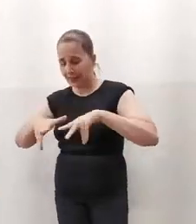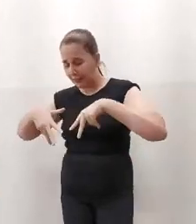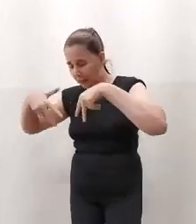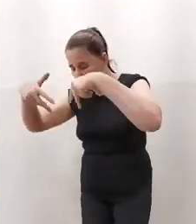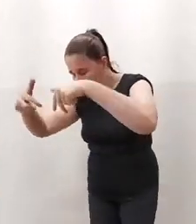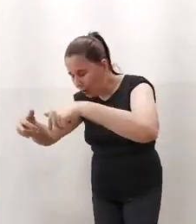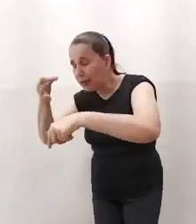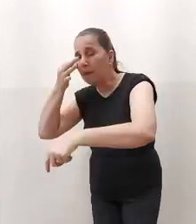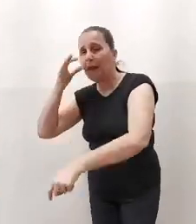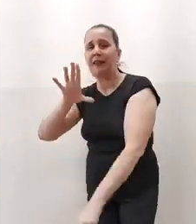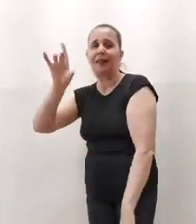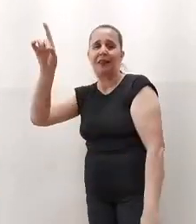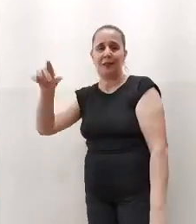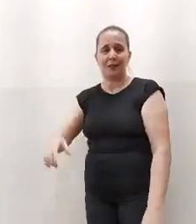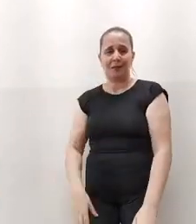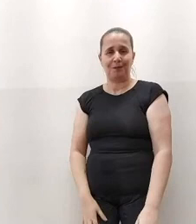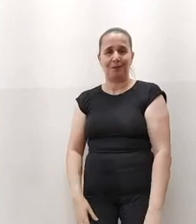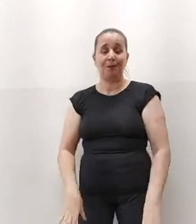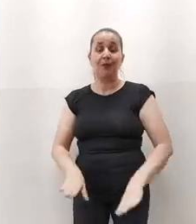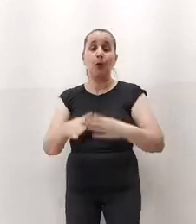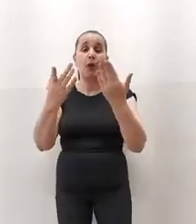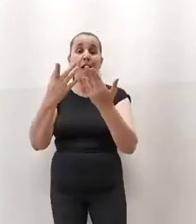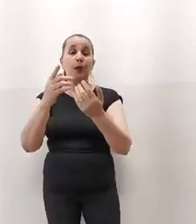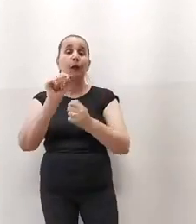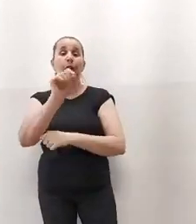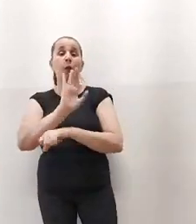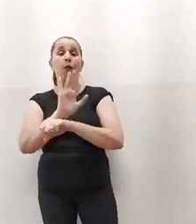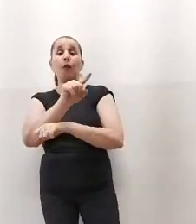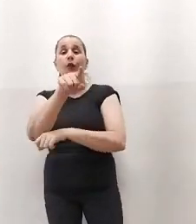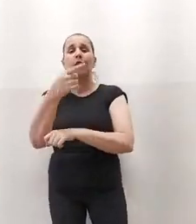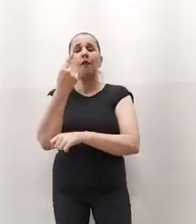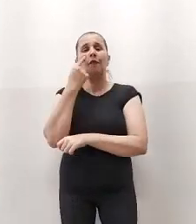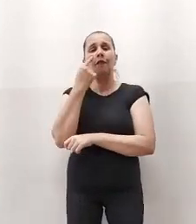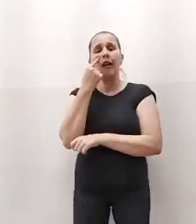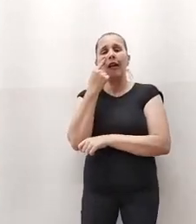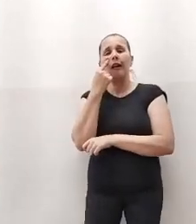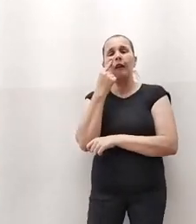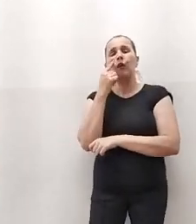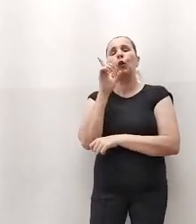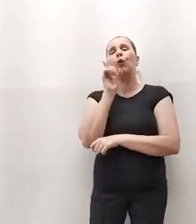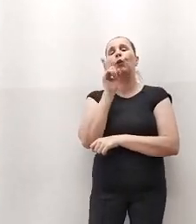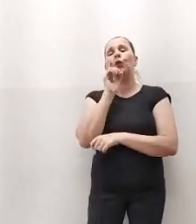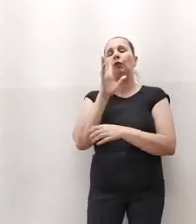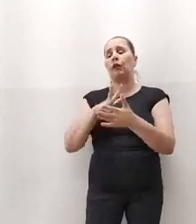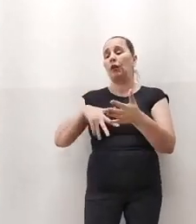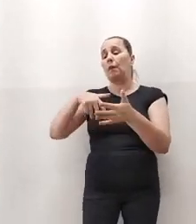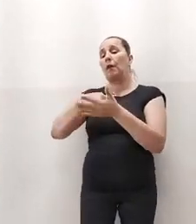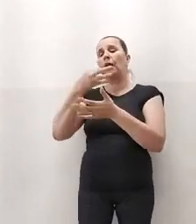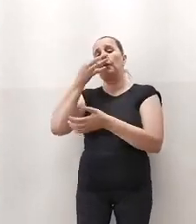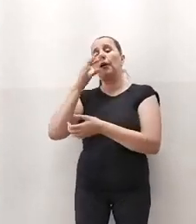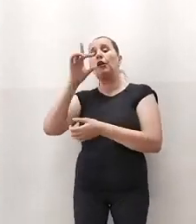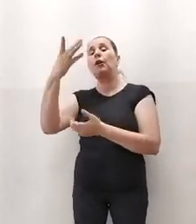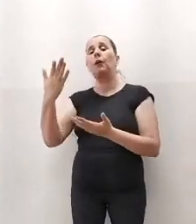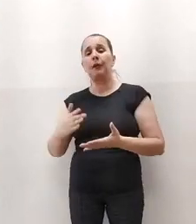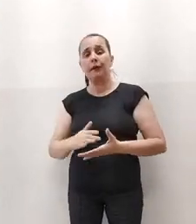Deus. Responda, irmão, quando foi que o filme que você assiste todo dia te coloca de joelhos diante de